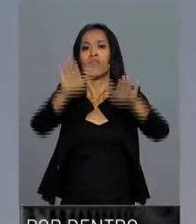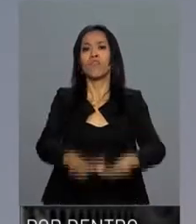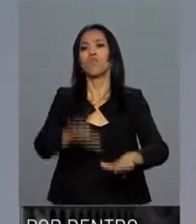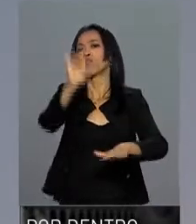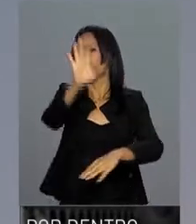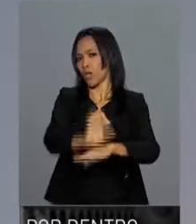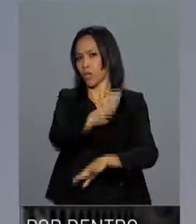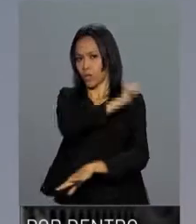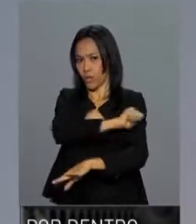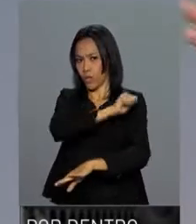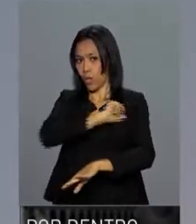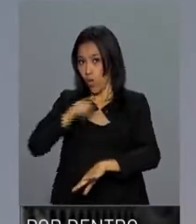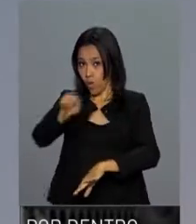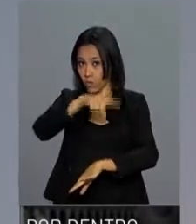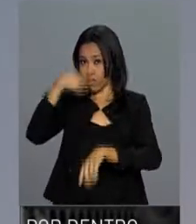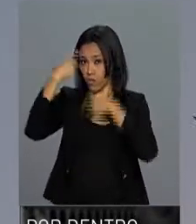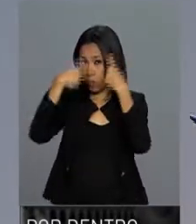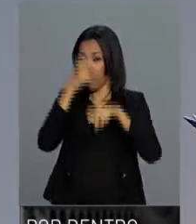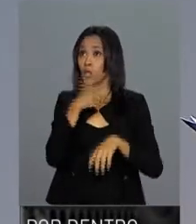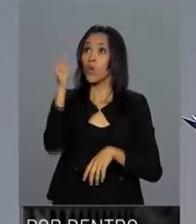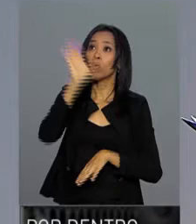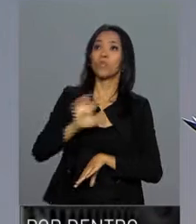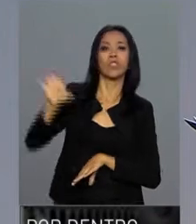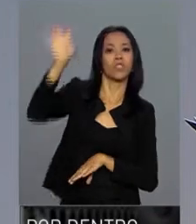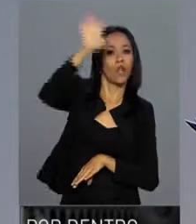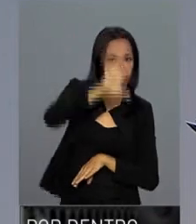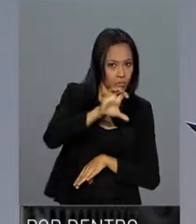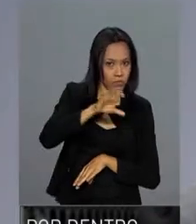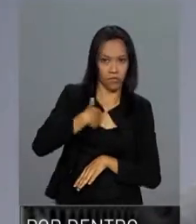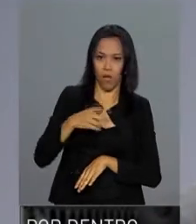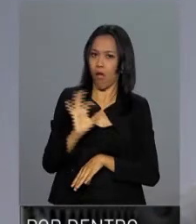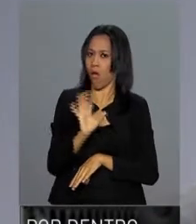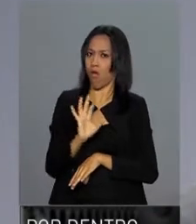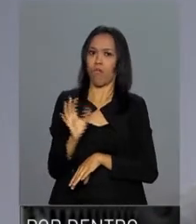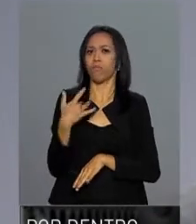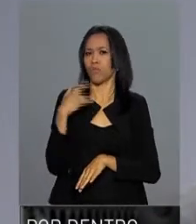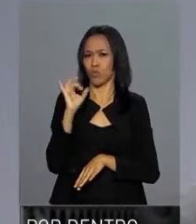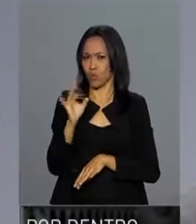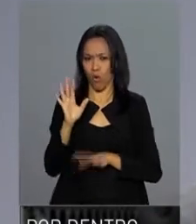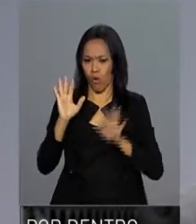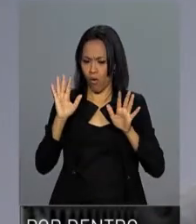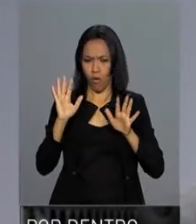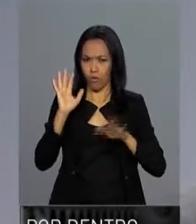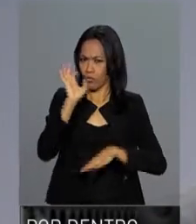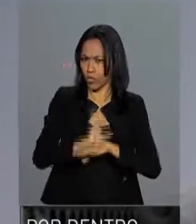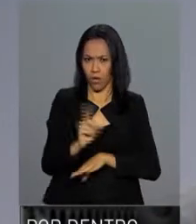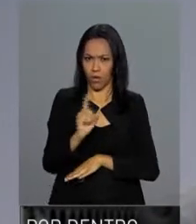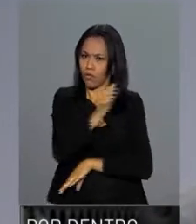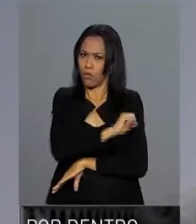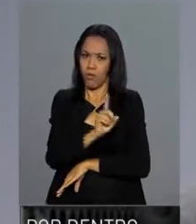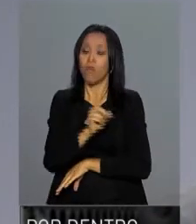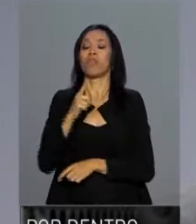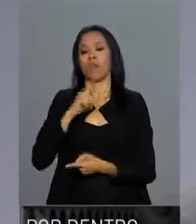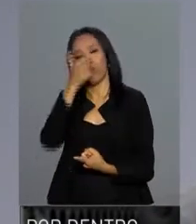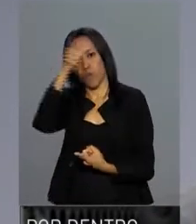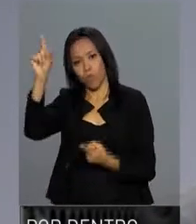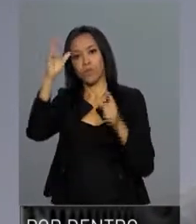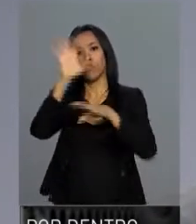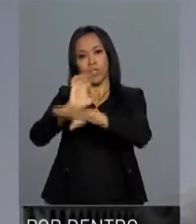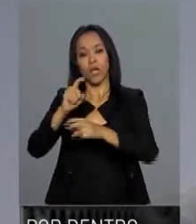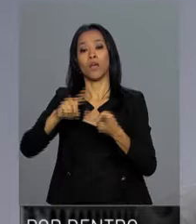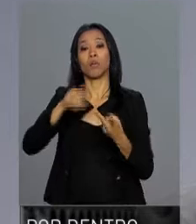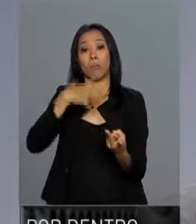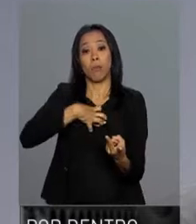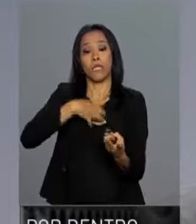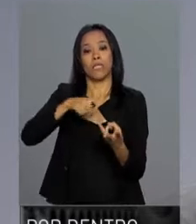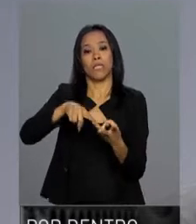preocupação é de instalar também outros estados não de jeito nenhum nós tivemos investimentos na bahia nós temos investimentos